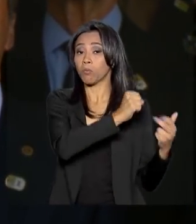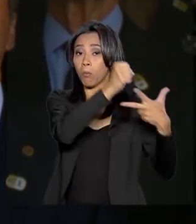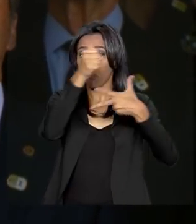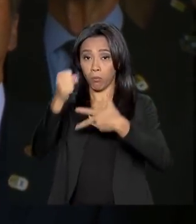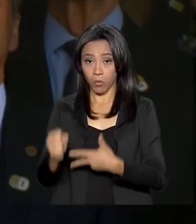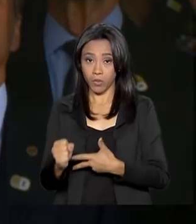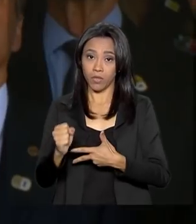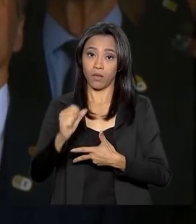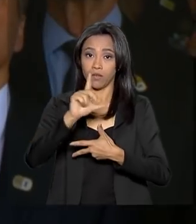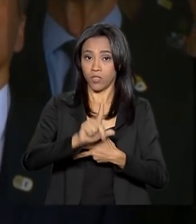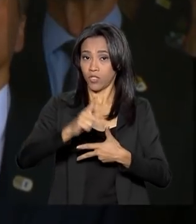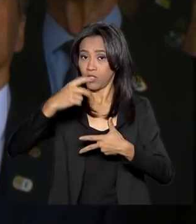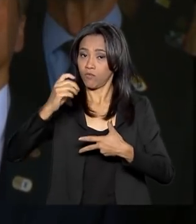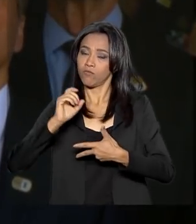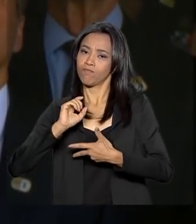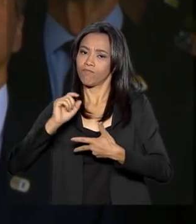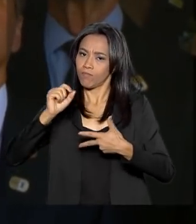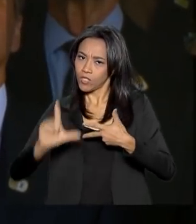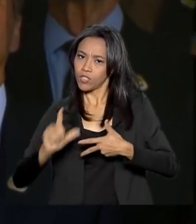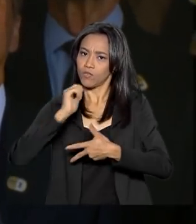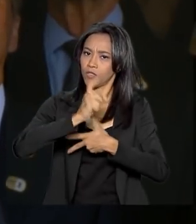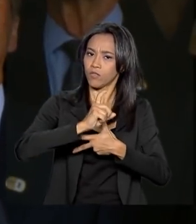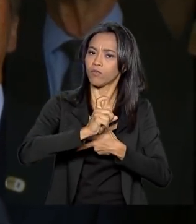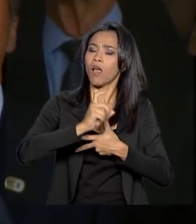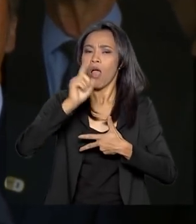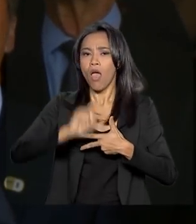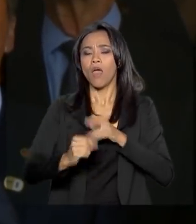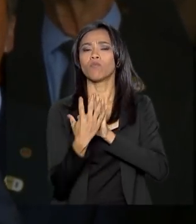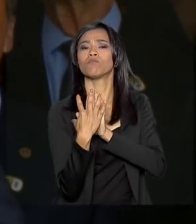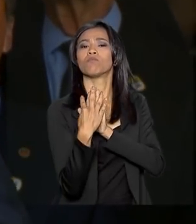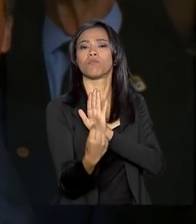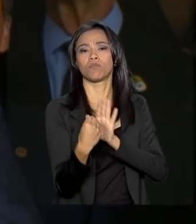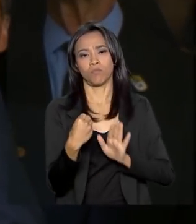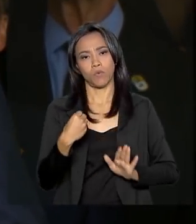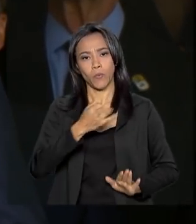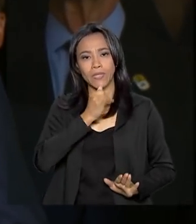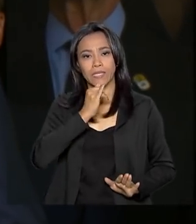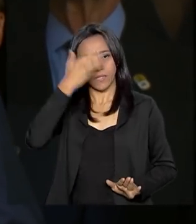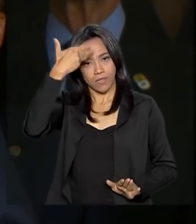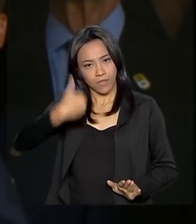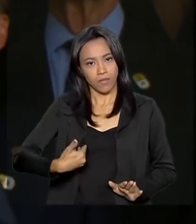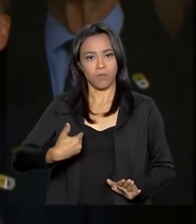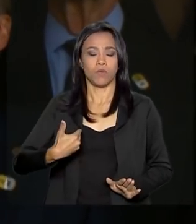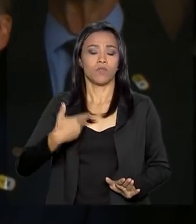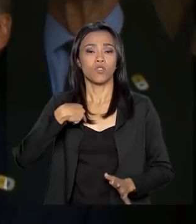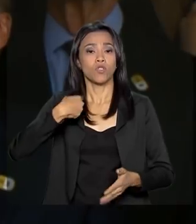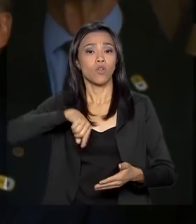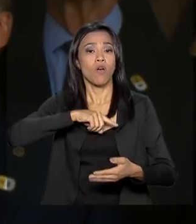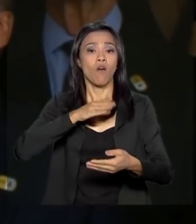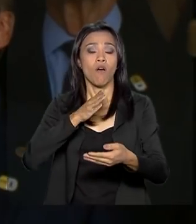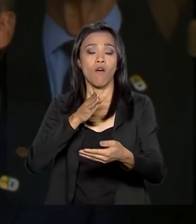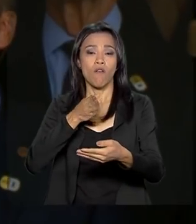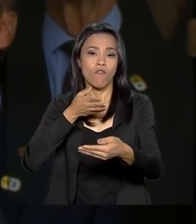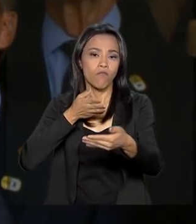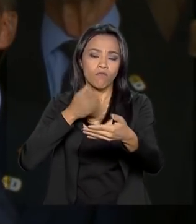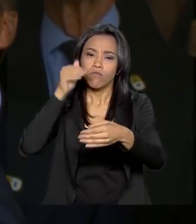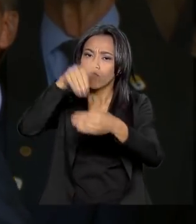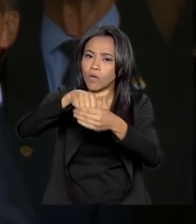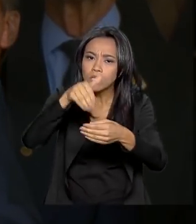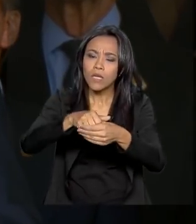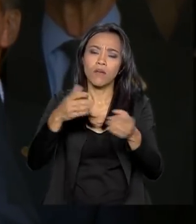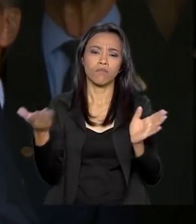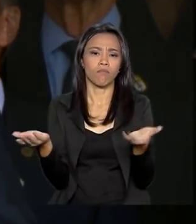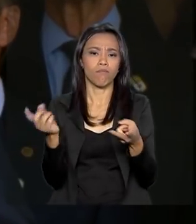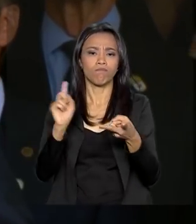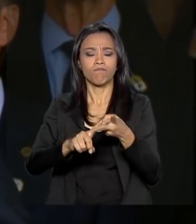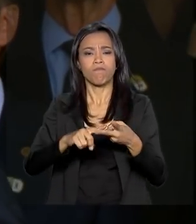é o nosso exemplo de votarmos matérias, de apresentarmos